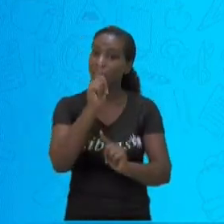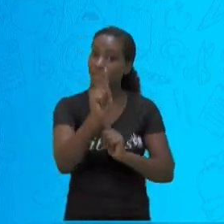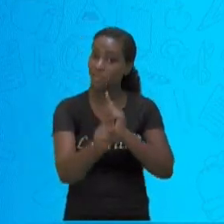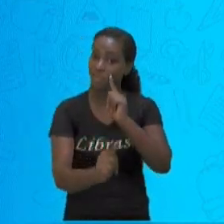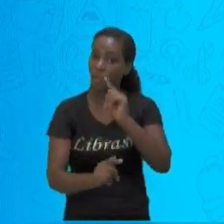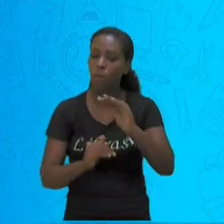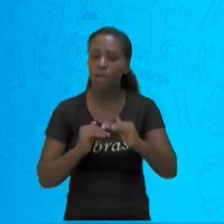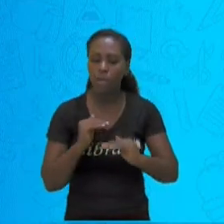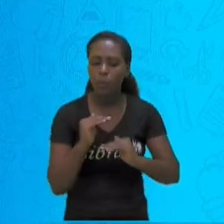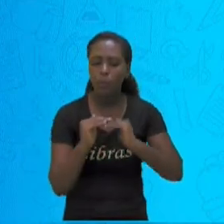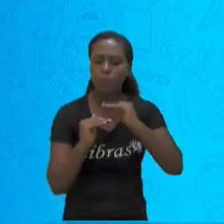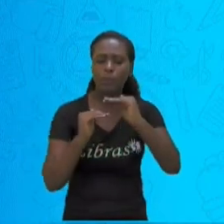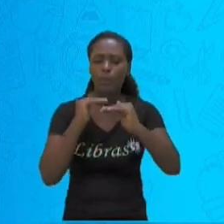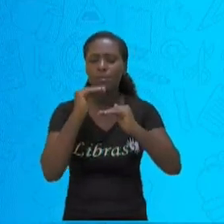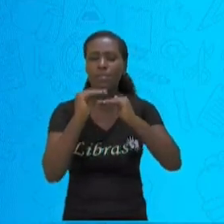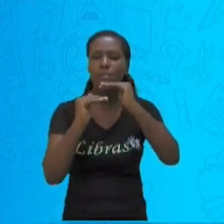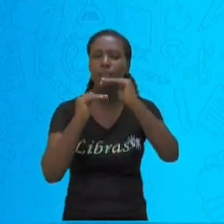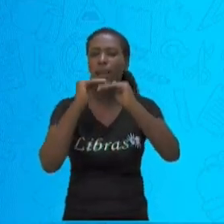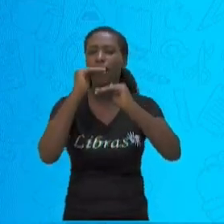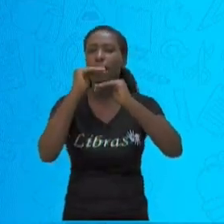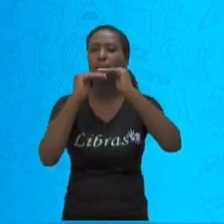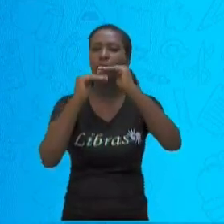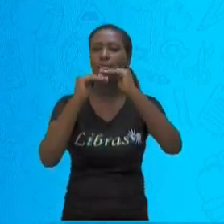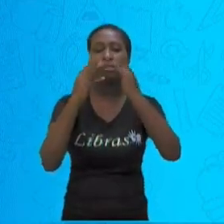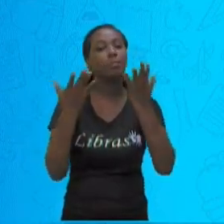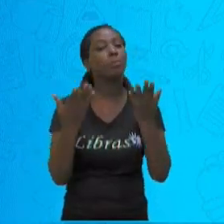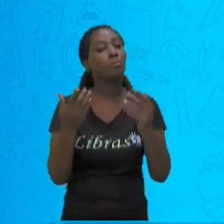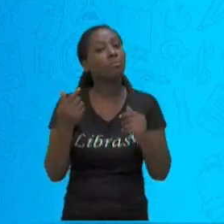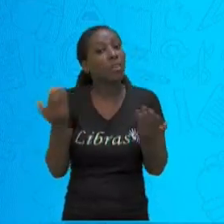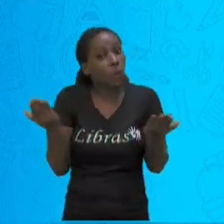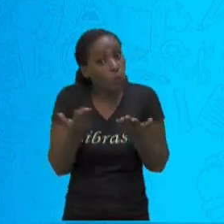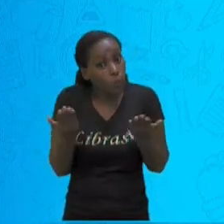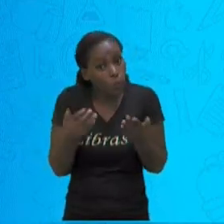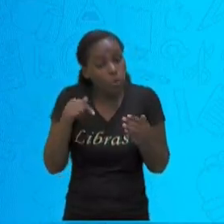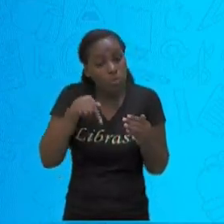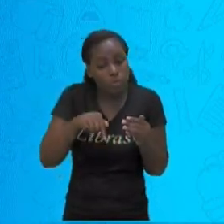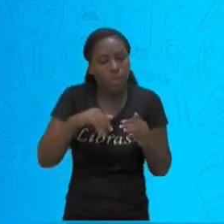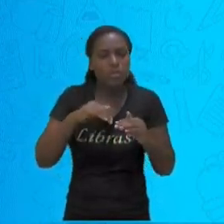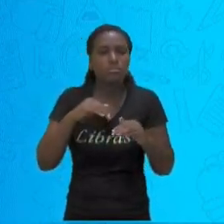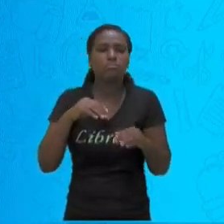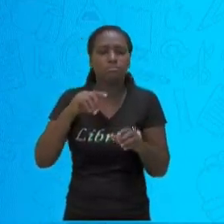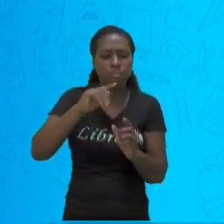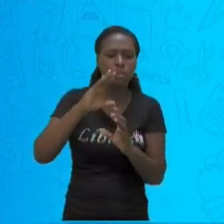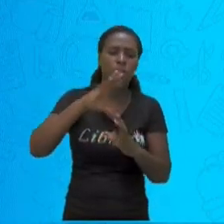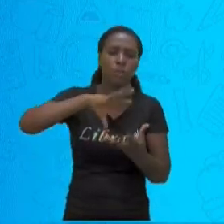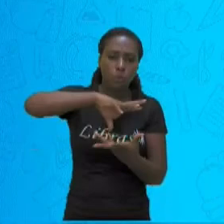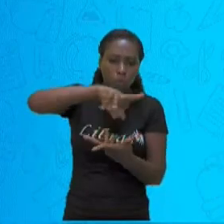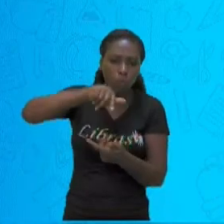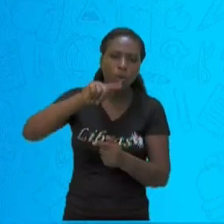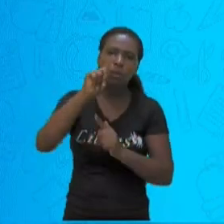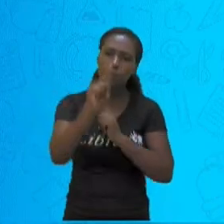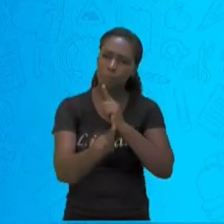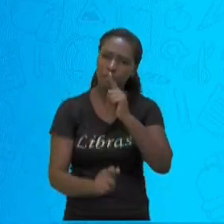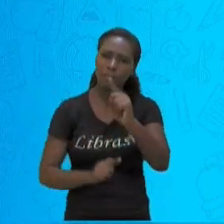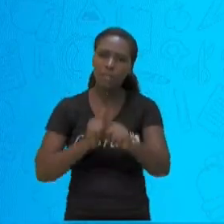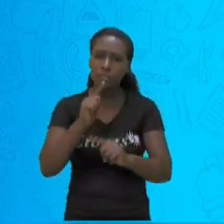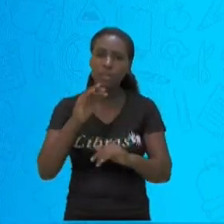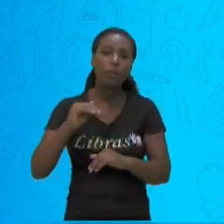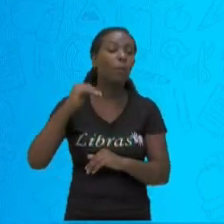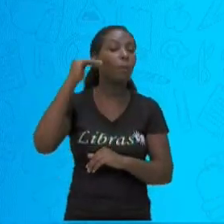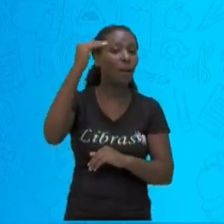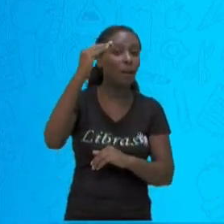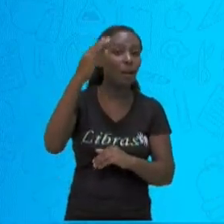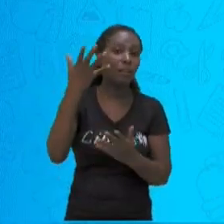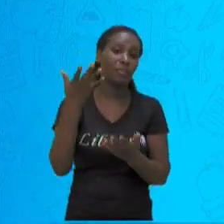estamos mais globalizados que ontem, menos do que estaremos amanhã. Mas não podemos